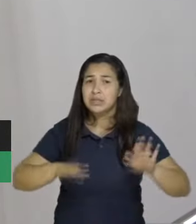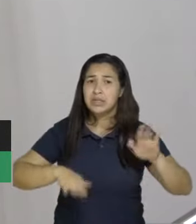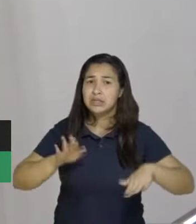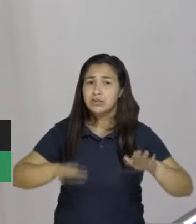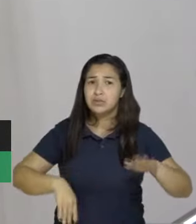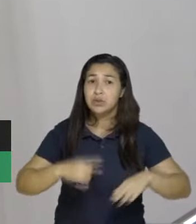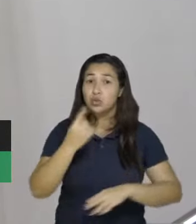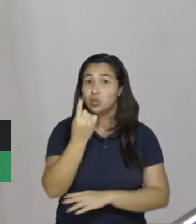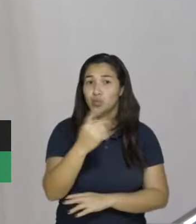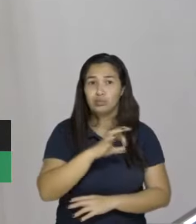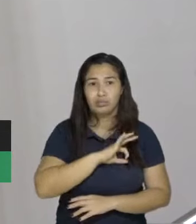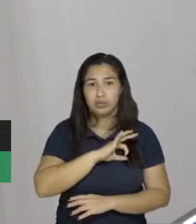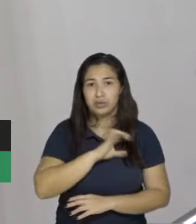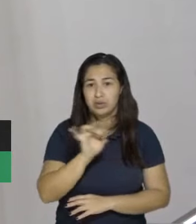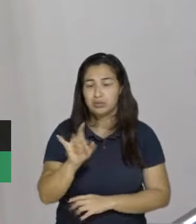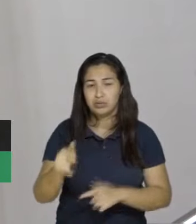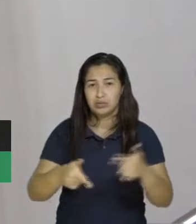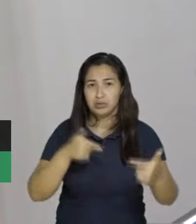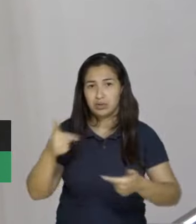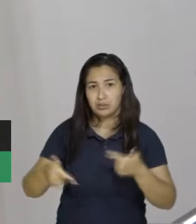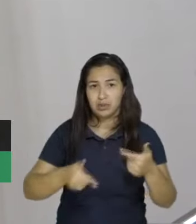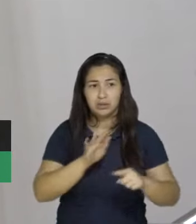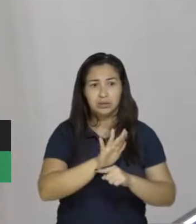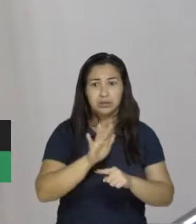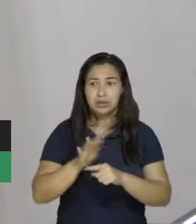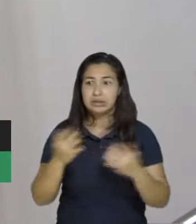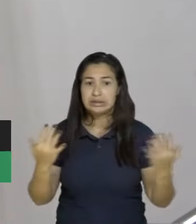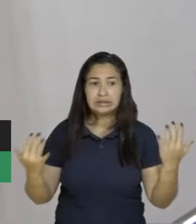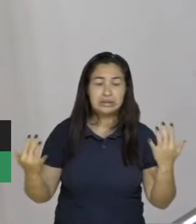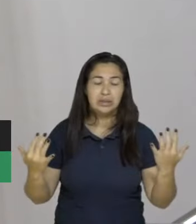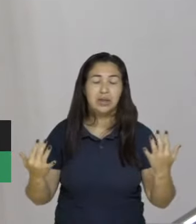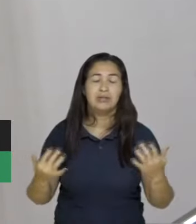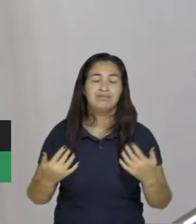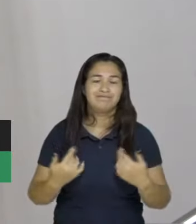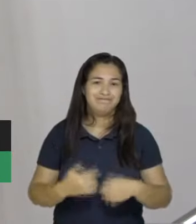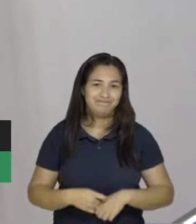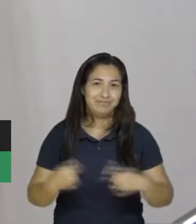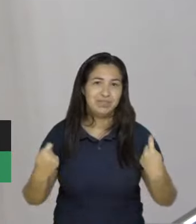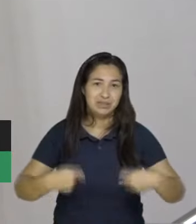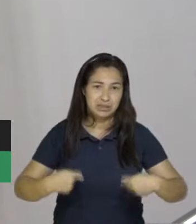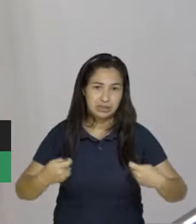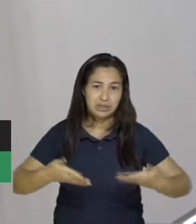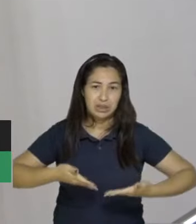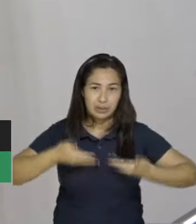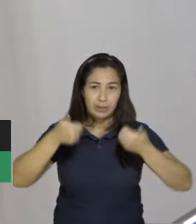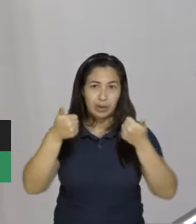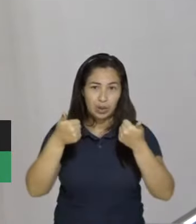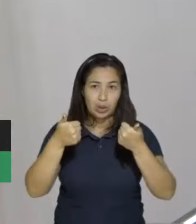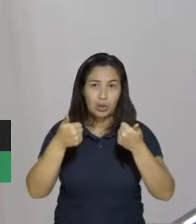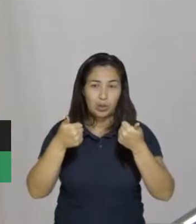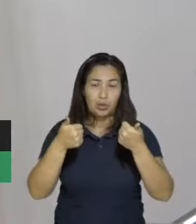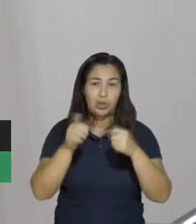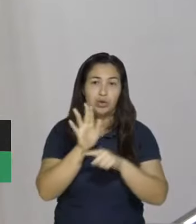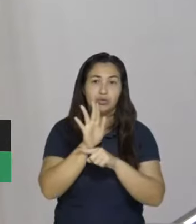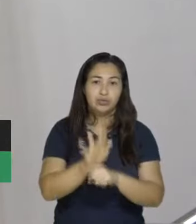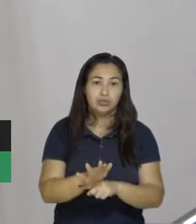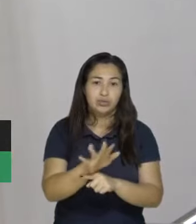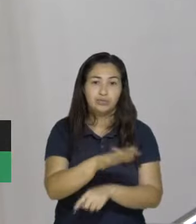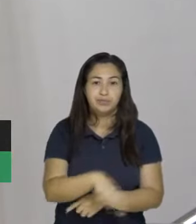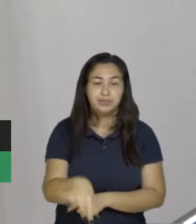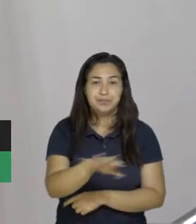policial trabalhando. Então, precisamos melhorar e muito o nosso efetivo na